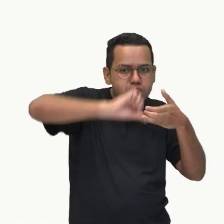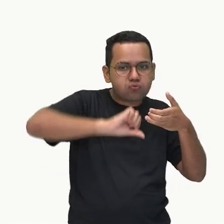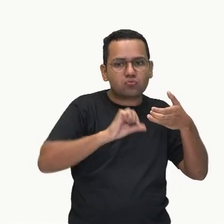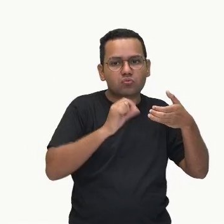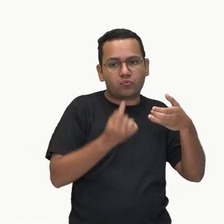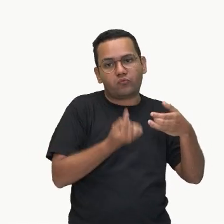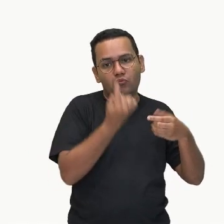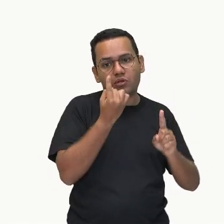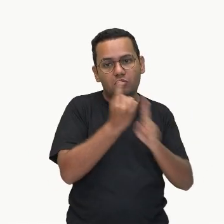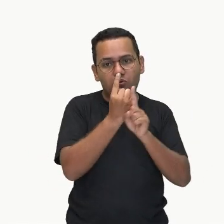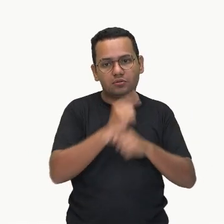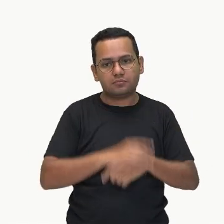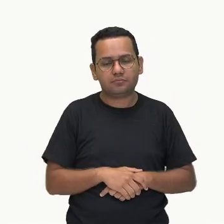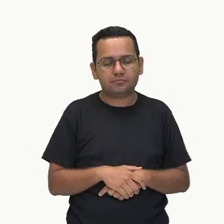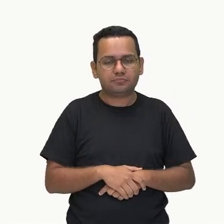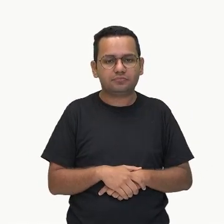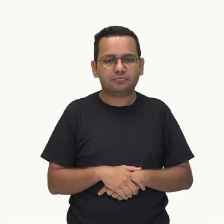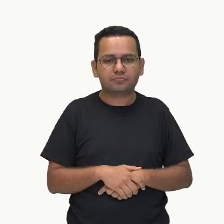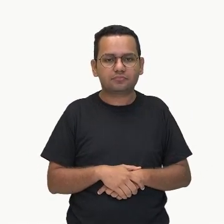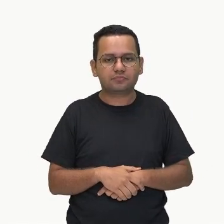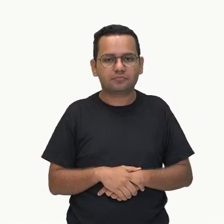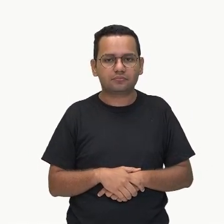A gente chega agora no método, então,